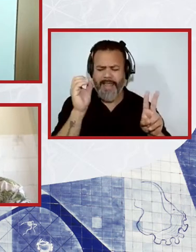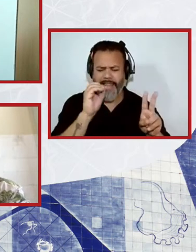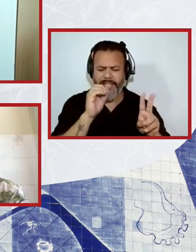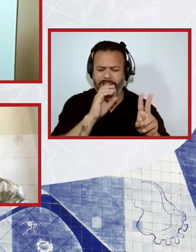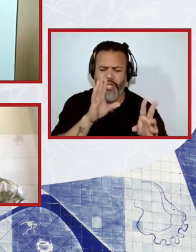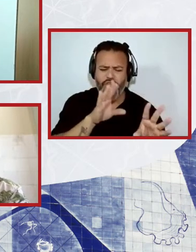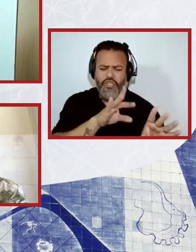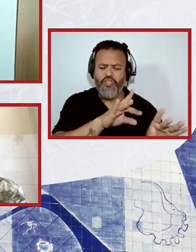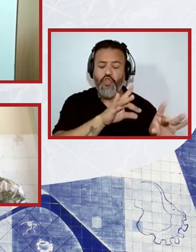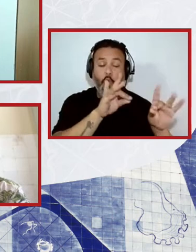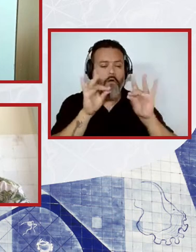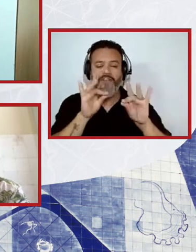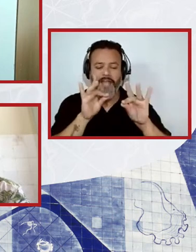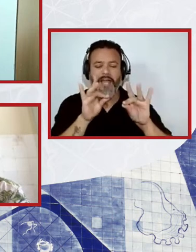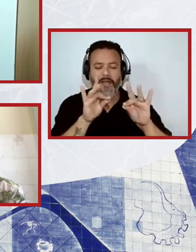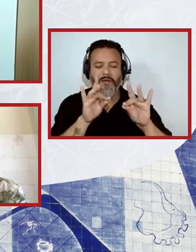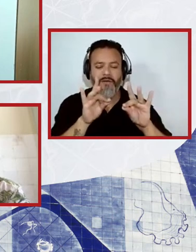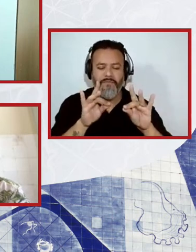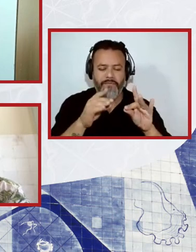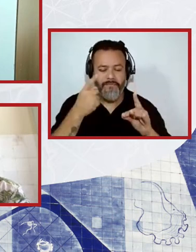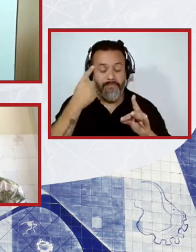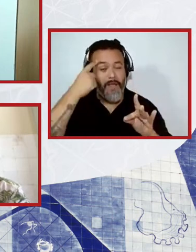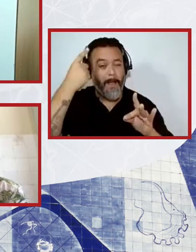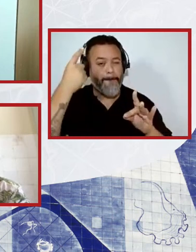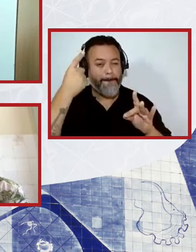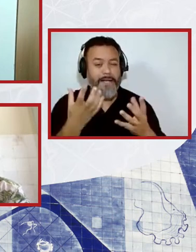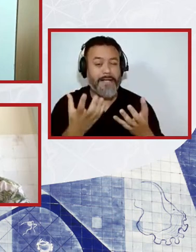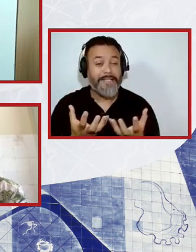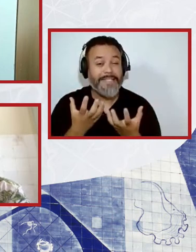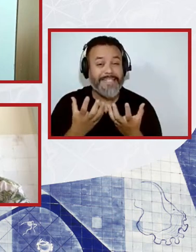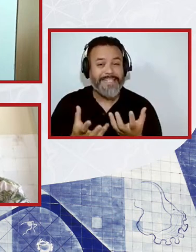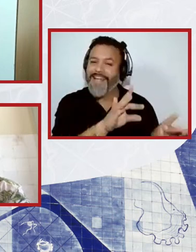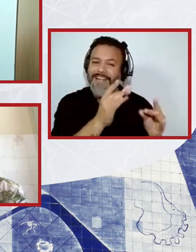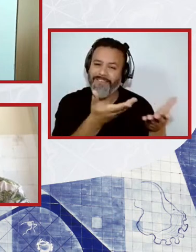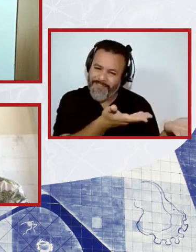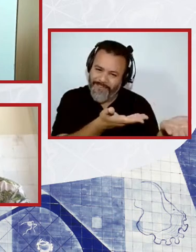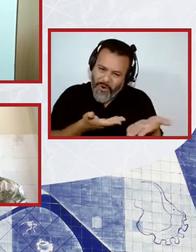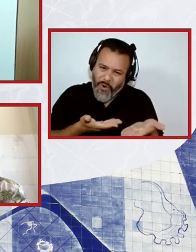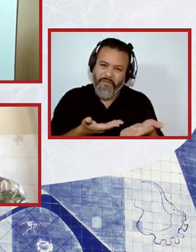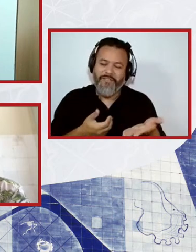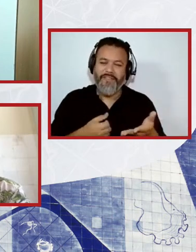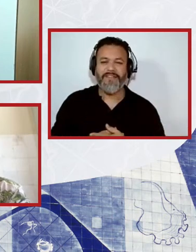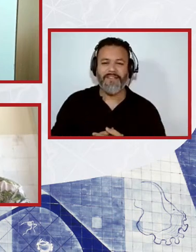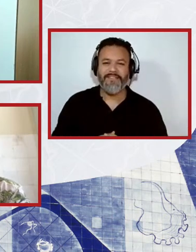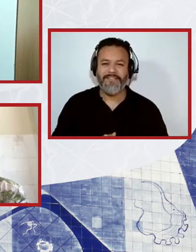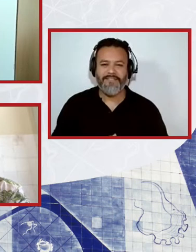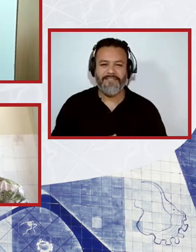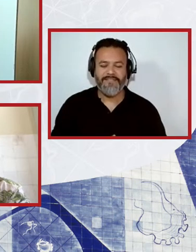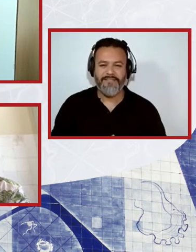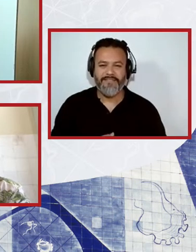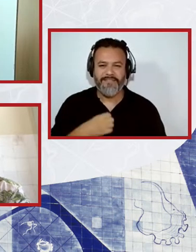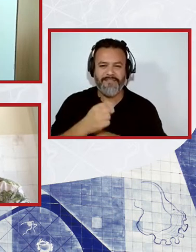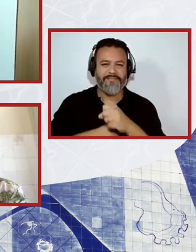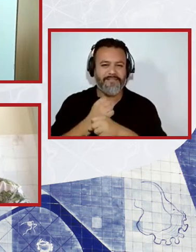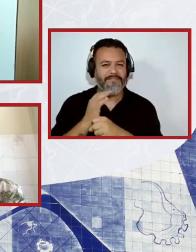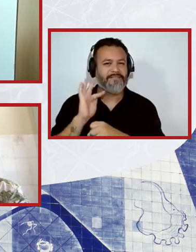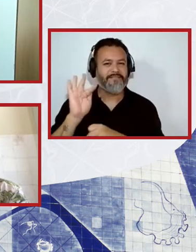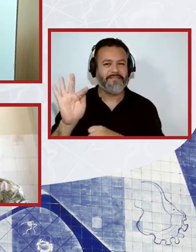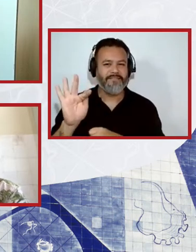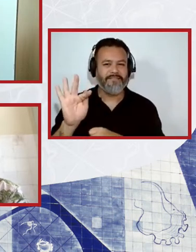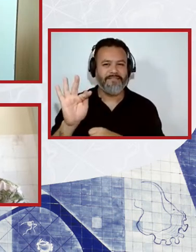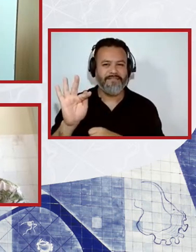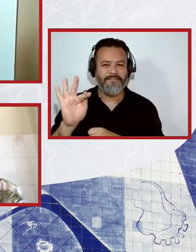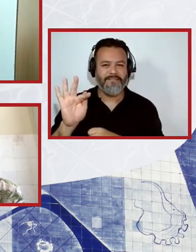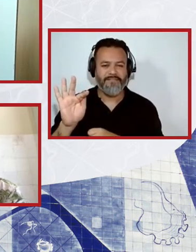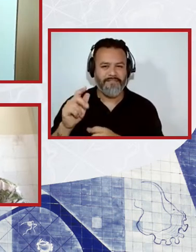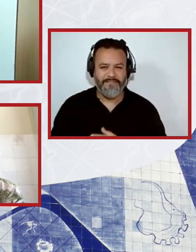quem a gente pensou em convidar e quem aceitou estava aqui presente. Então, ano que vem, como disse a